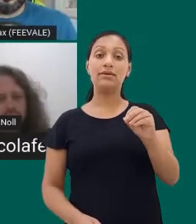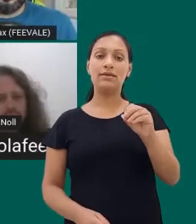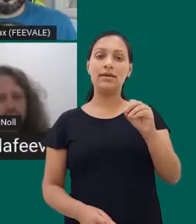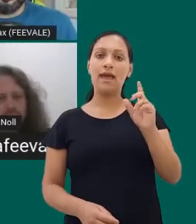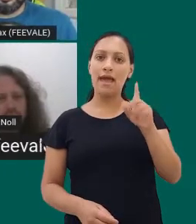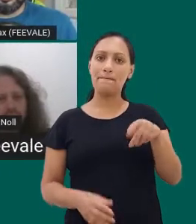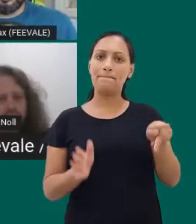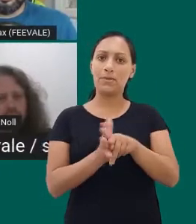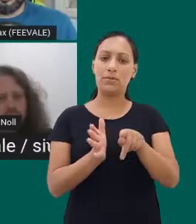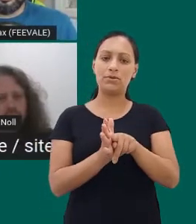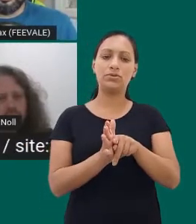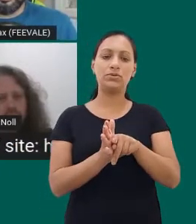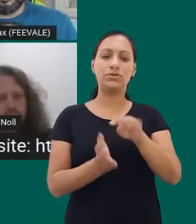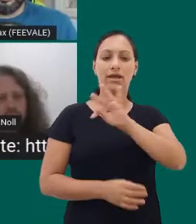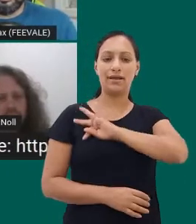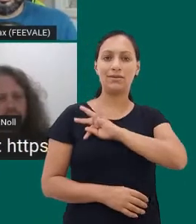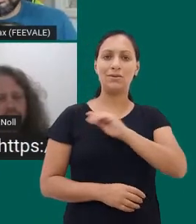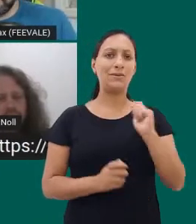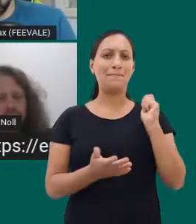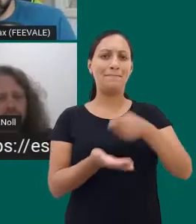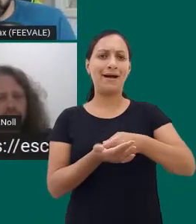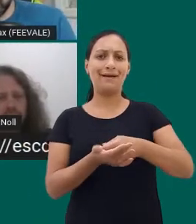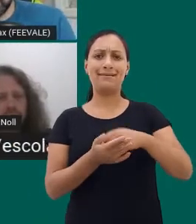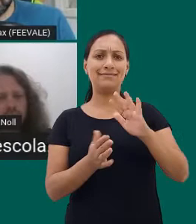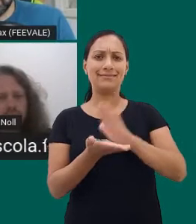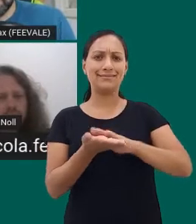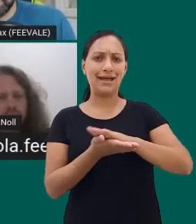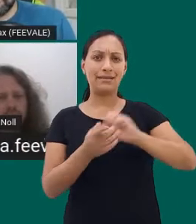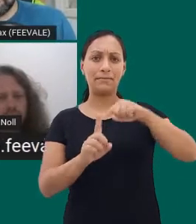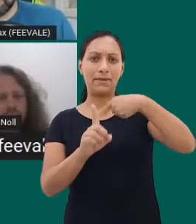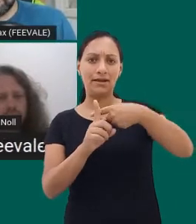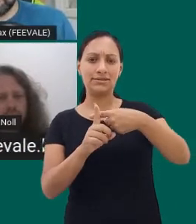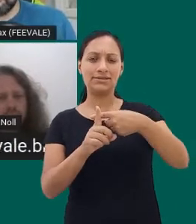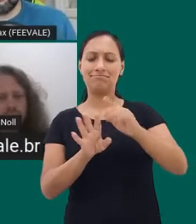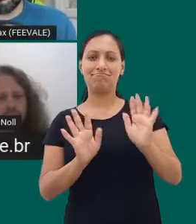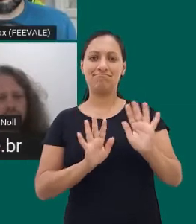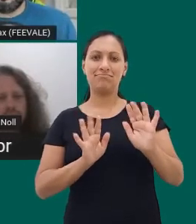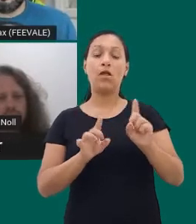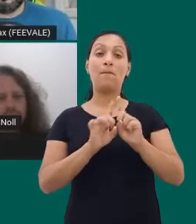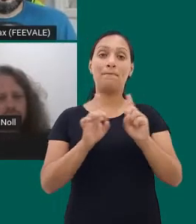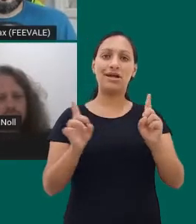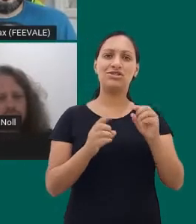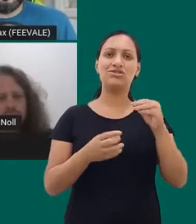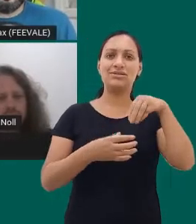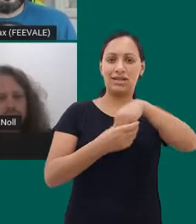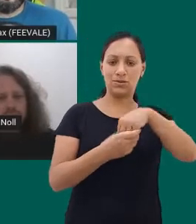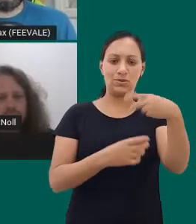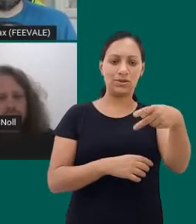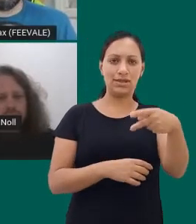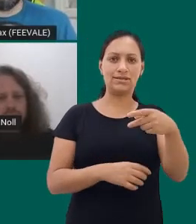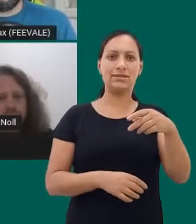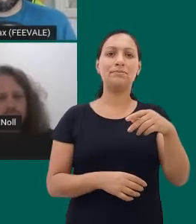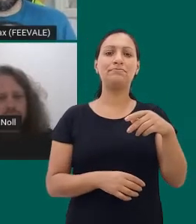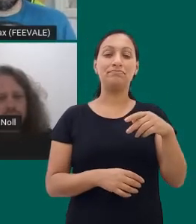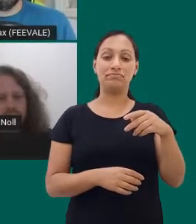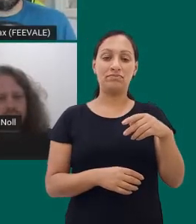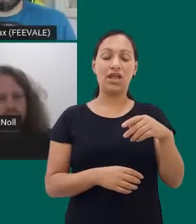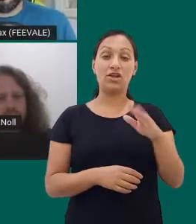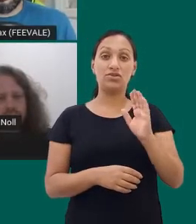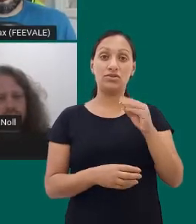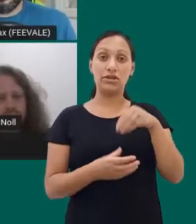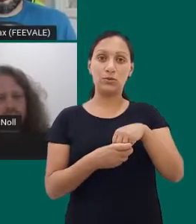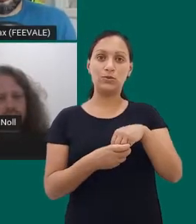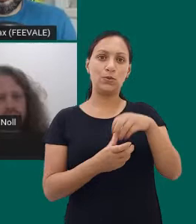nada extra, como se fosse assim, eu pago meu ensino médio mais um curso técnico. Não, o itinerário ele já está dentro desse pacote do ensino médio. Então,